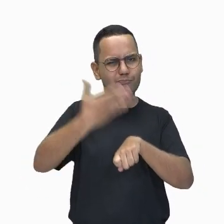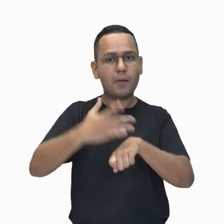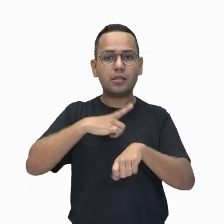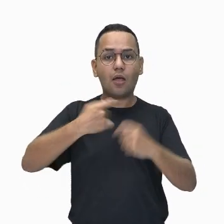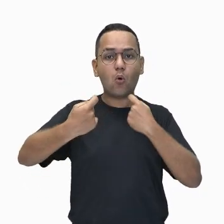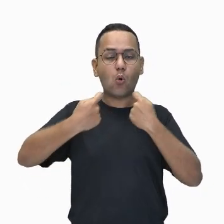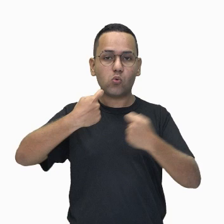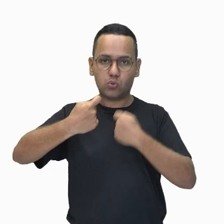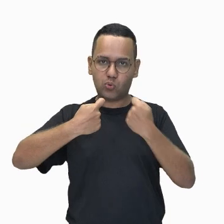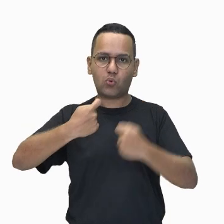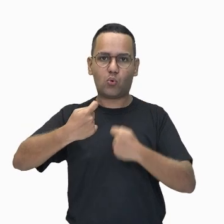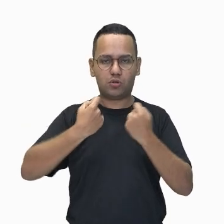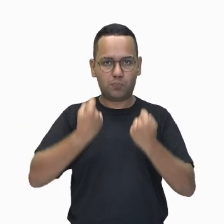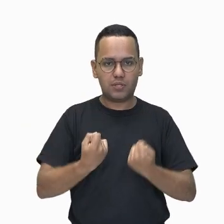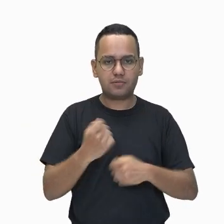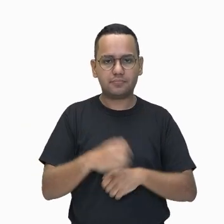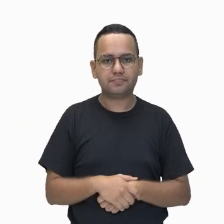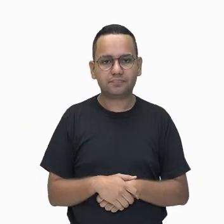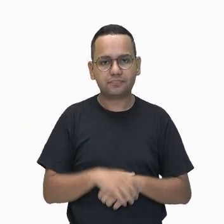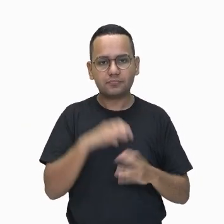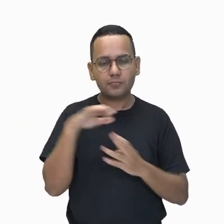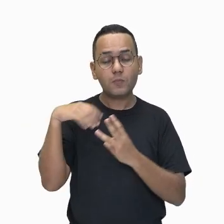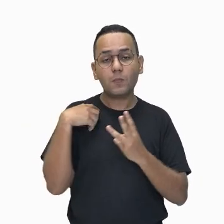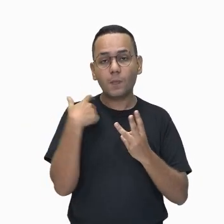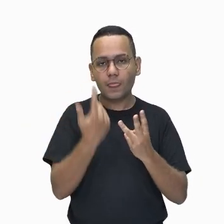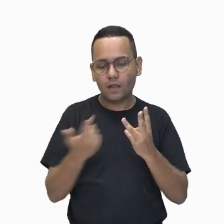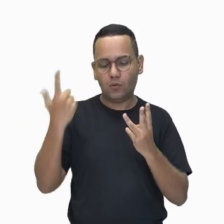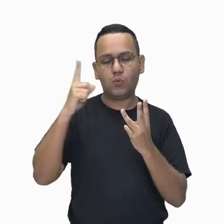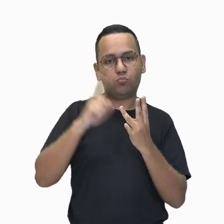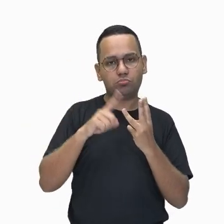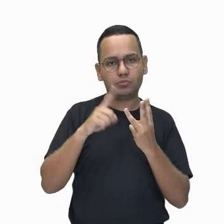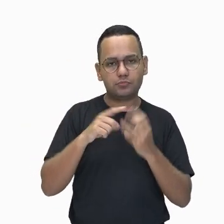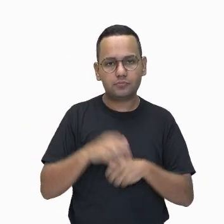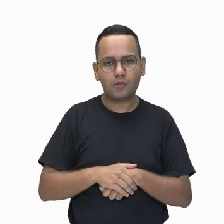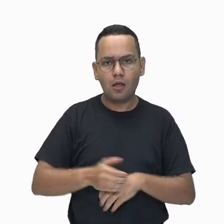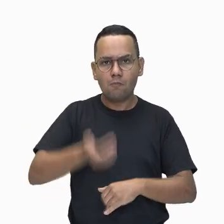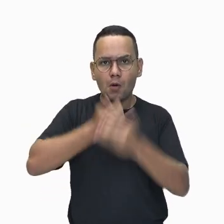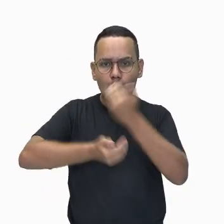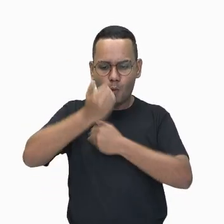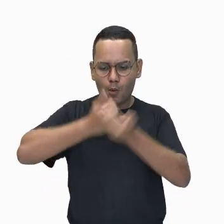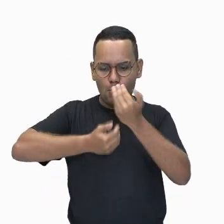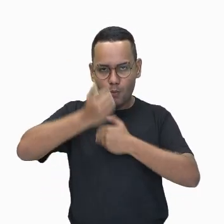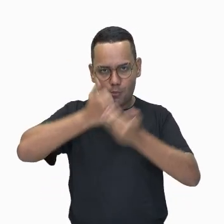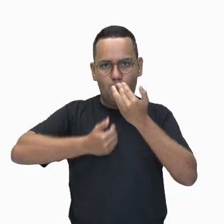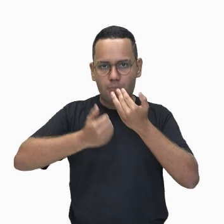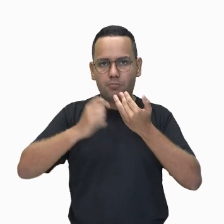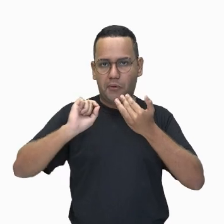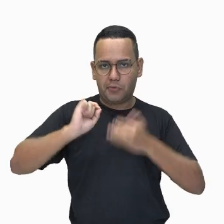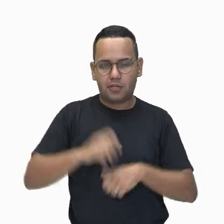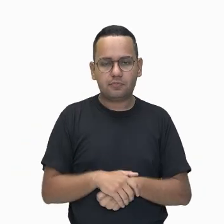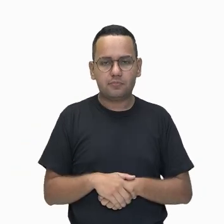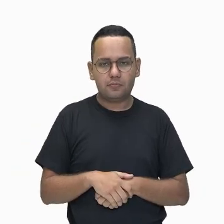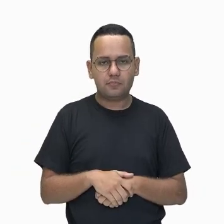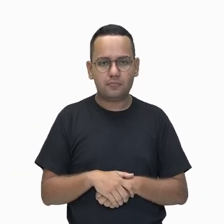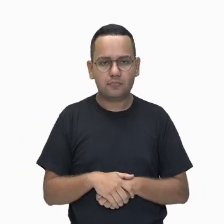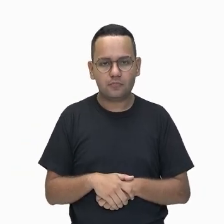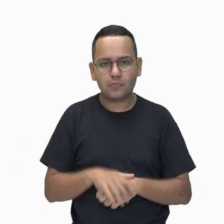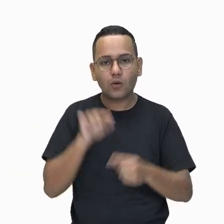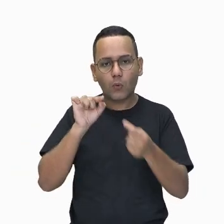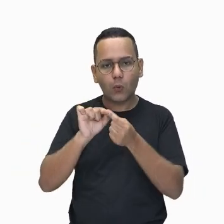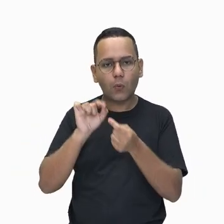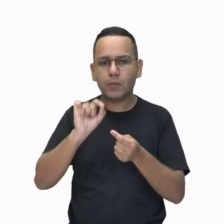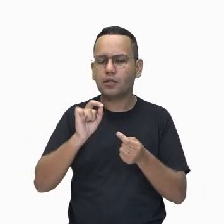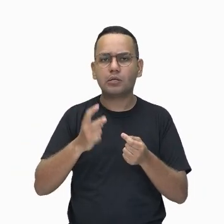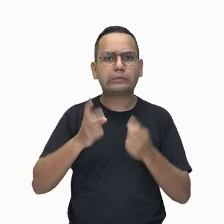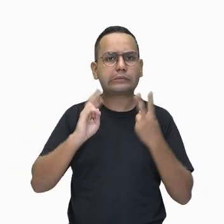controlar o peso. Outro que nós tivemos a oportunidade de conhecer é a compulsão alimentar, que é um transtorno alimentar caracterizado pela